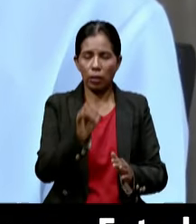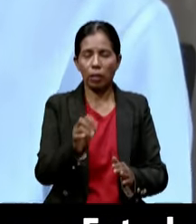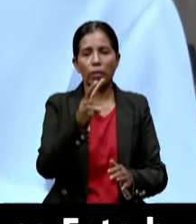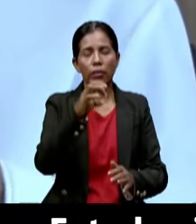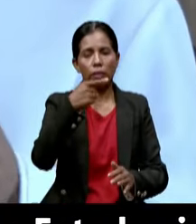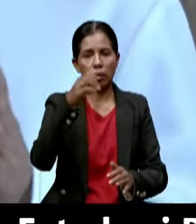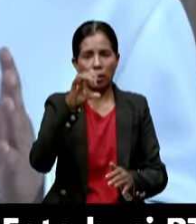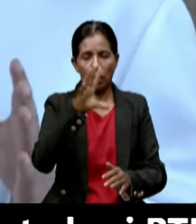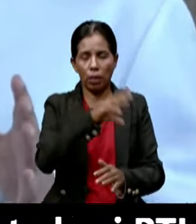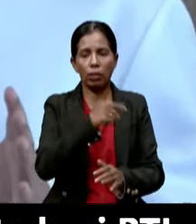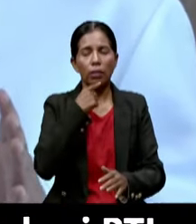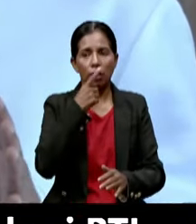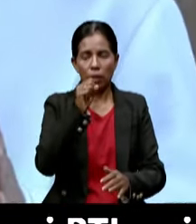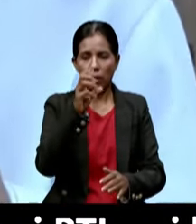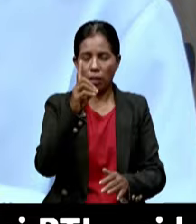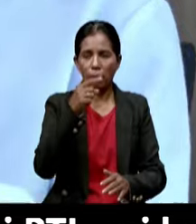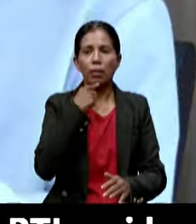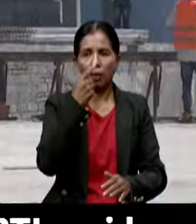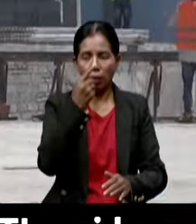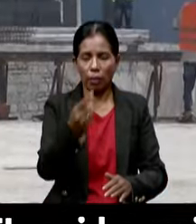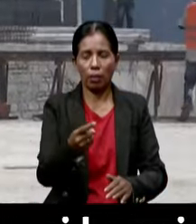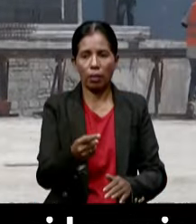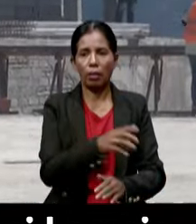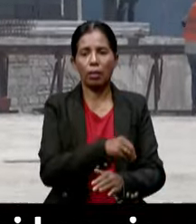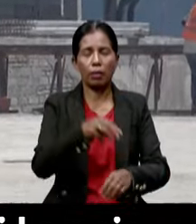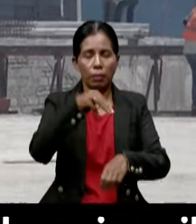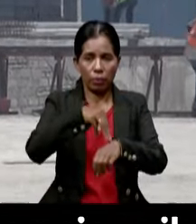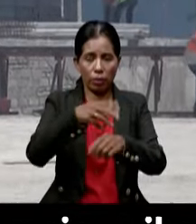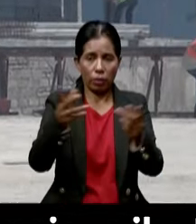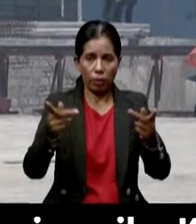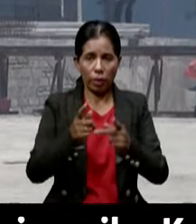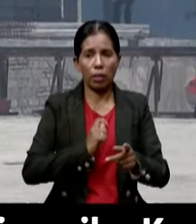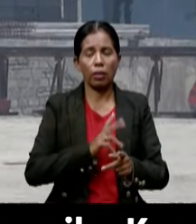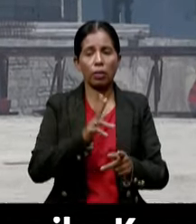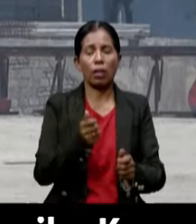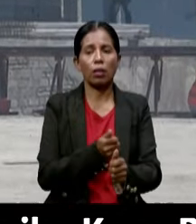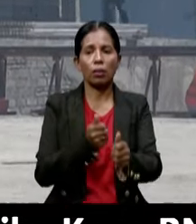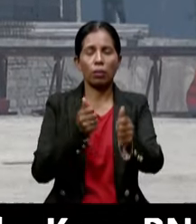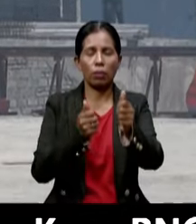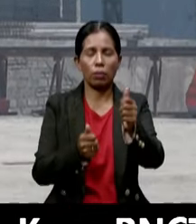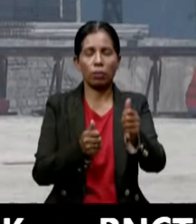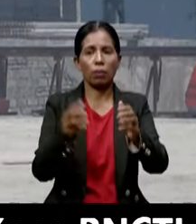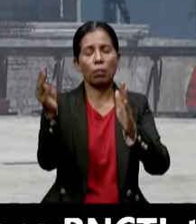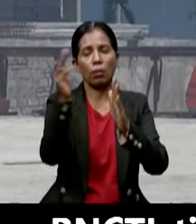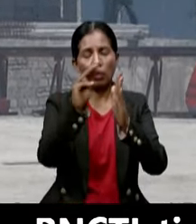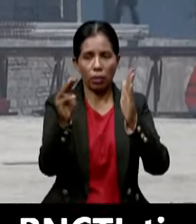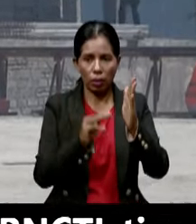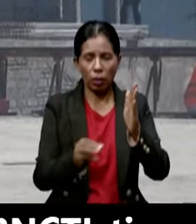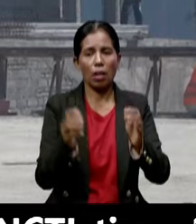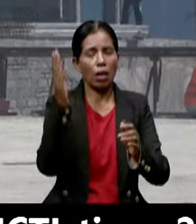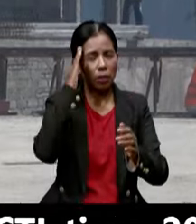Virgílio Cardeal do Carmo da Silva, este bispo explica, altar ia tacitolo, alotir modelo Bero, Rodibele relembra,